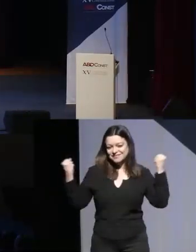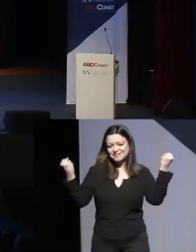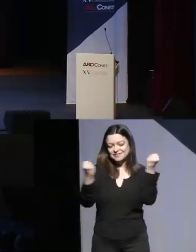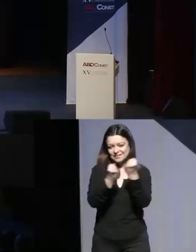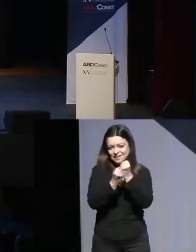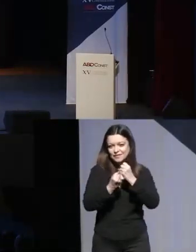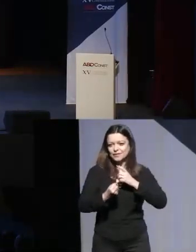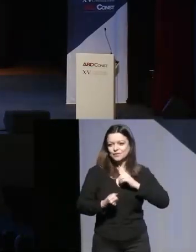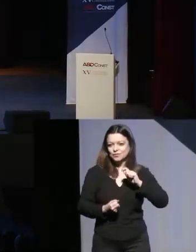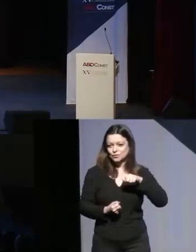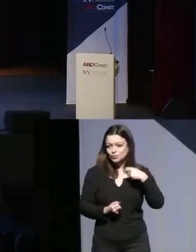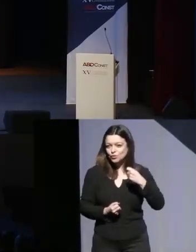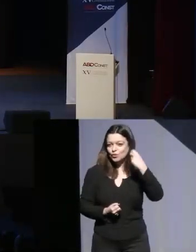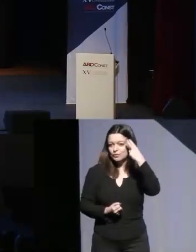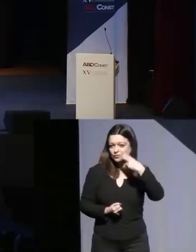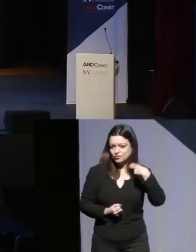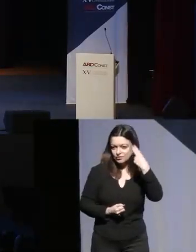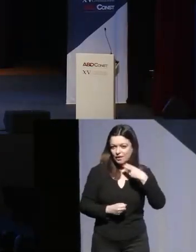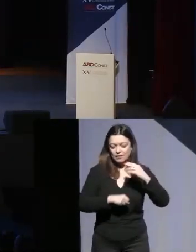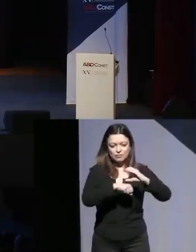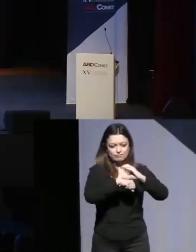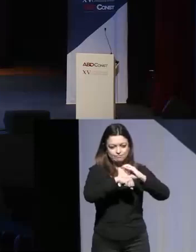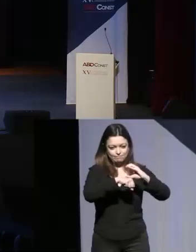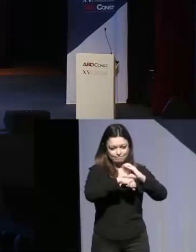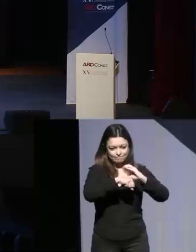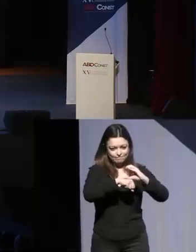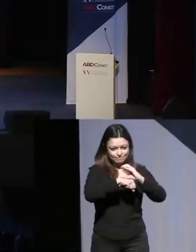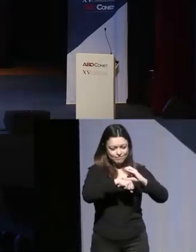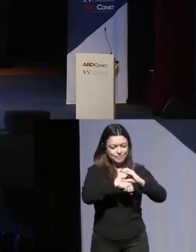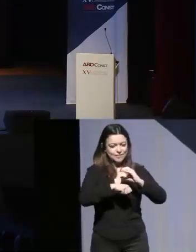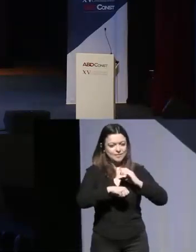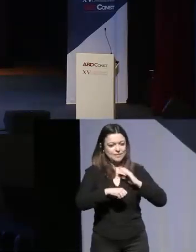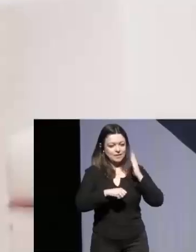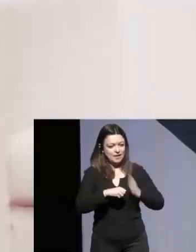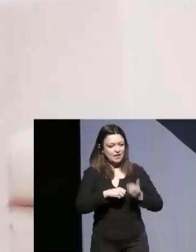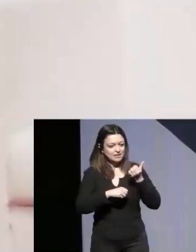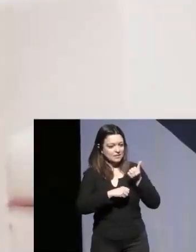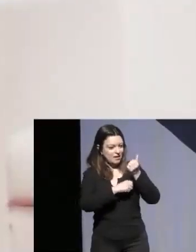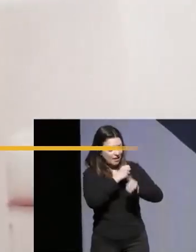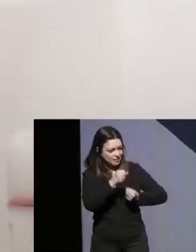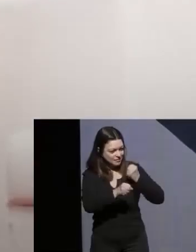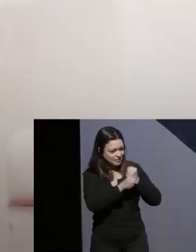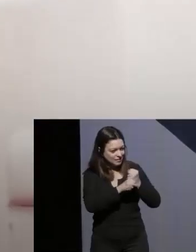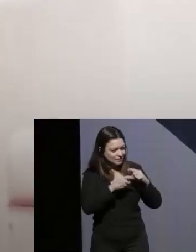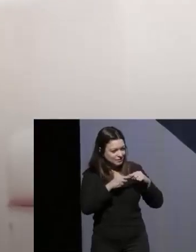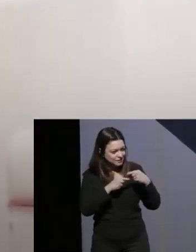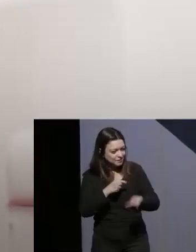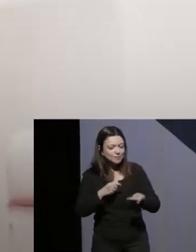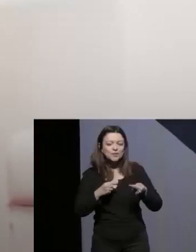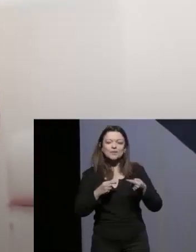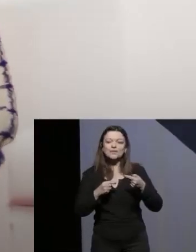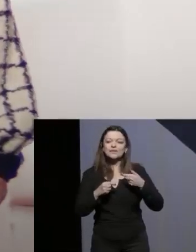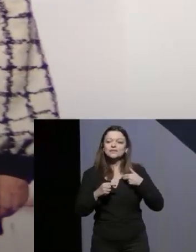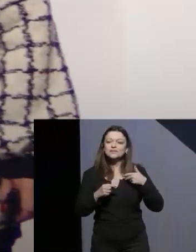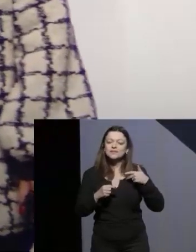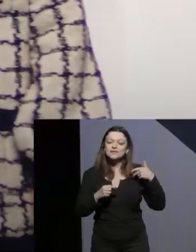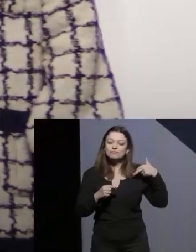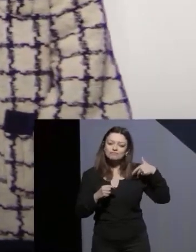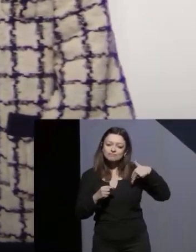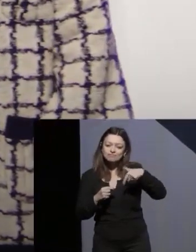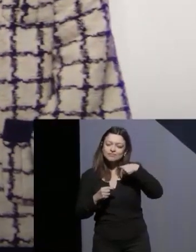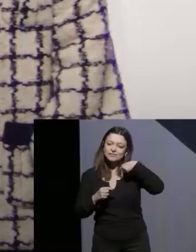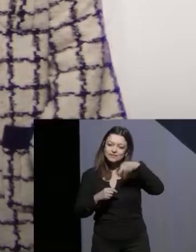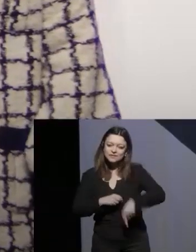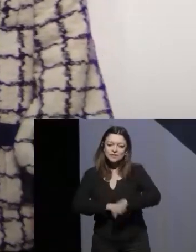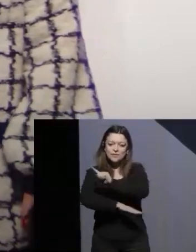direito constitucional. Nós conversávamos 6 anos depois, né? Eu vinha caminhando aqui para o teatro, falando, nossa, eu já estava